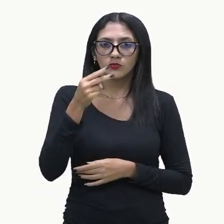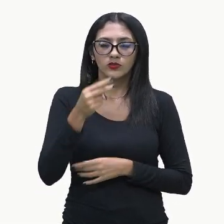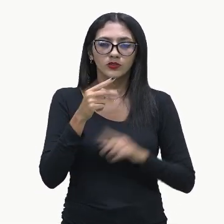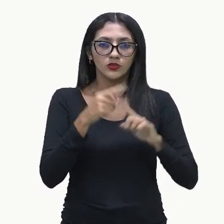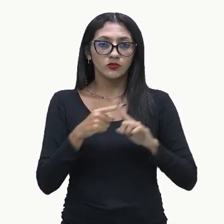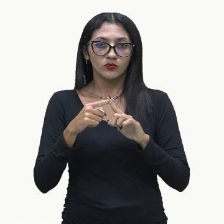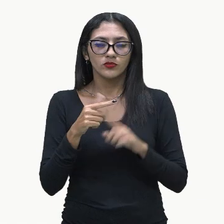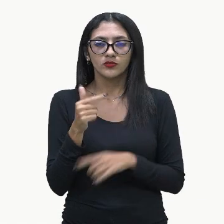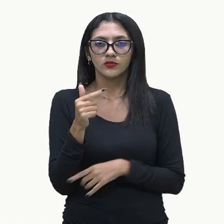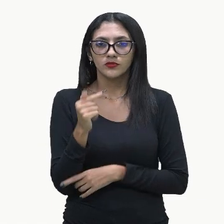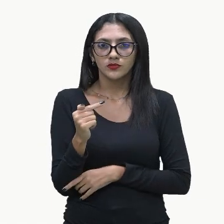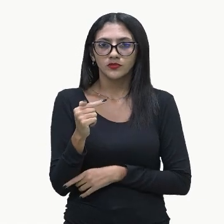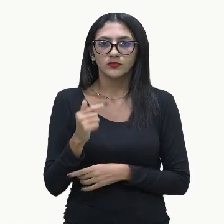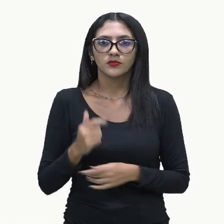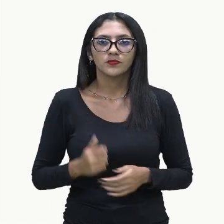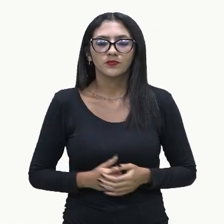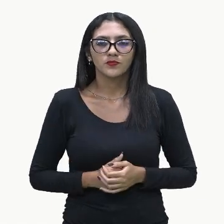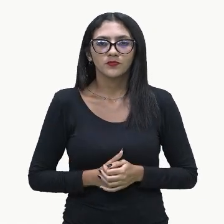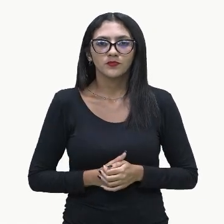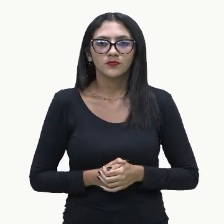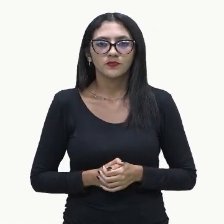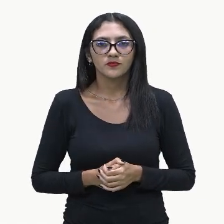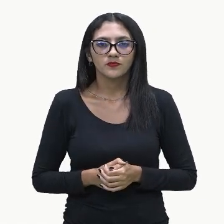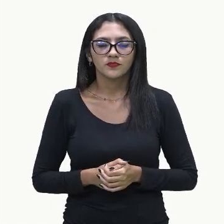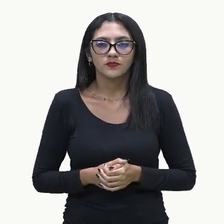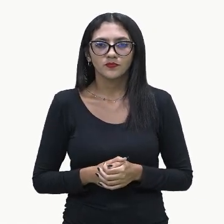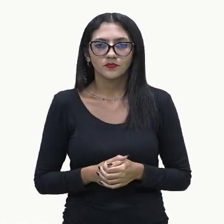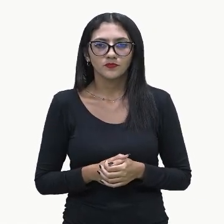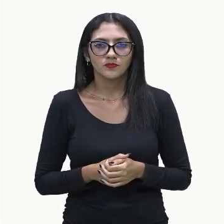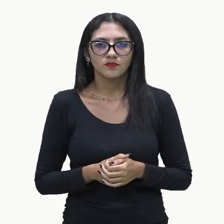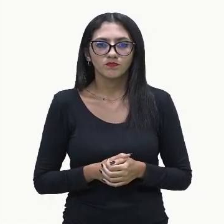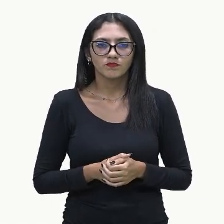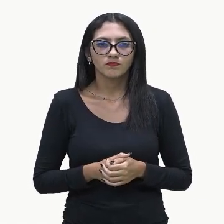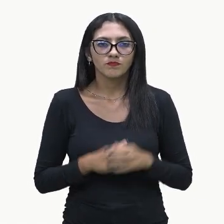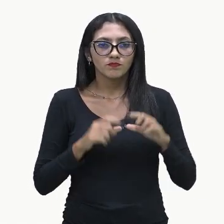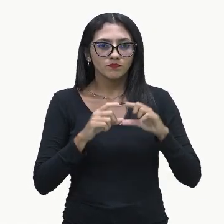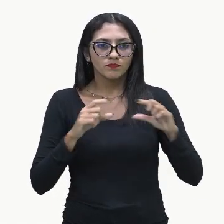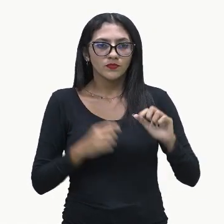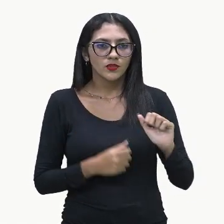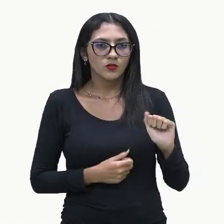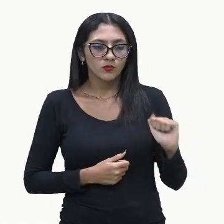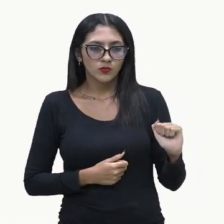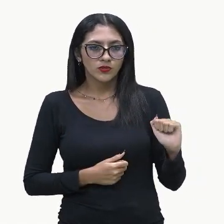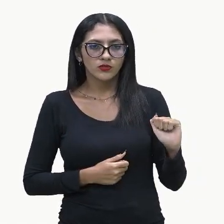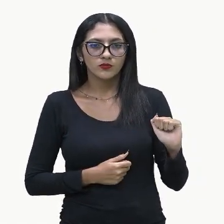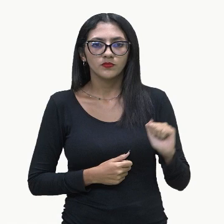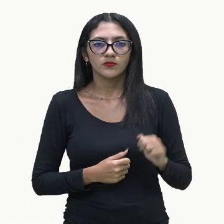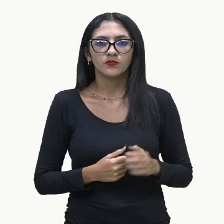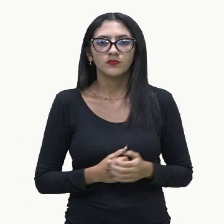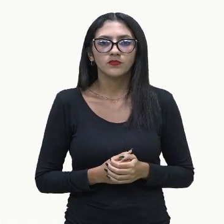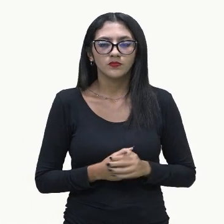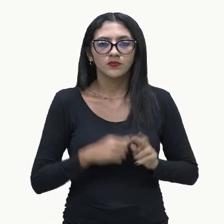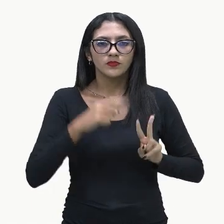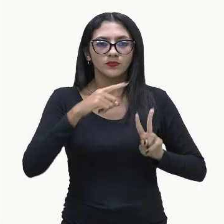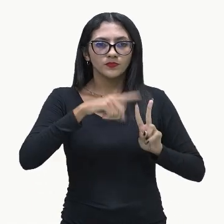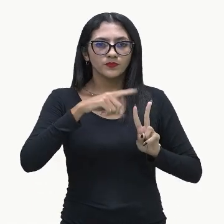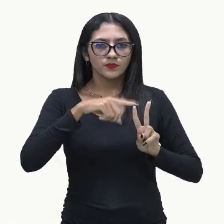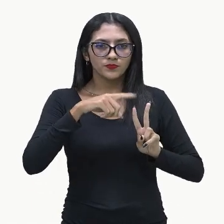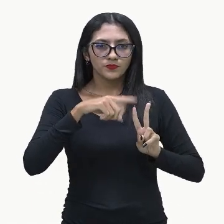Ok? Então, aqui deu 2 ao quadrado vezes 7. Então, meu A é quem? Raiz